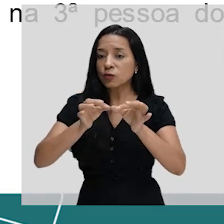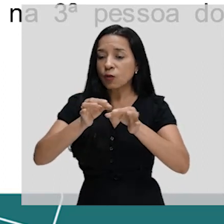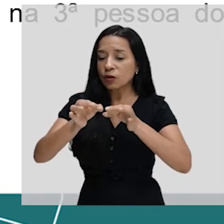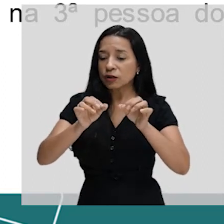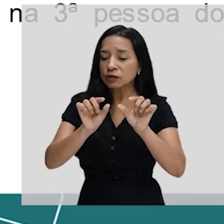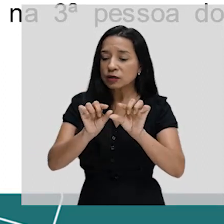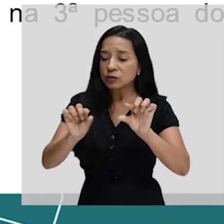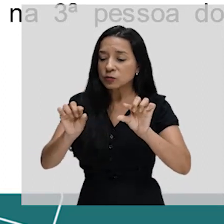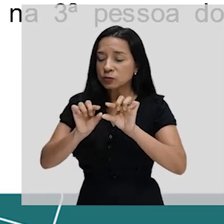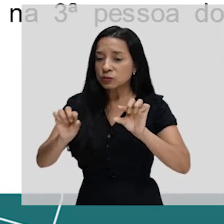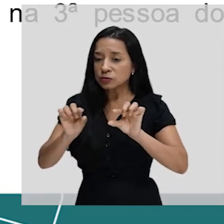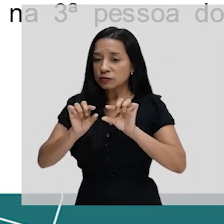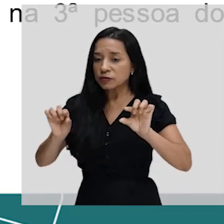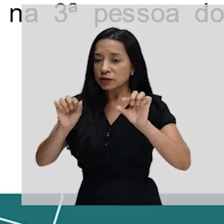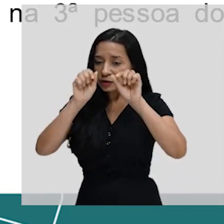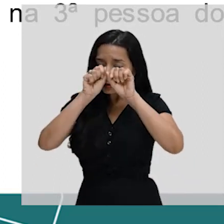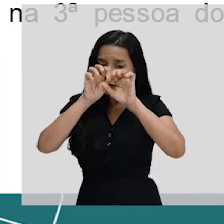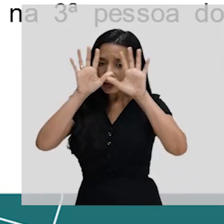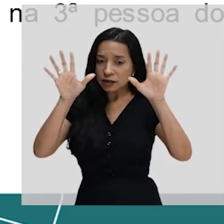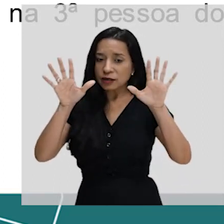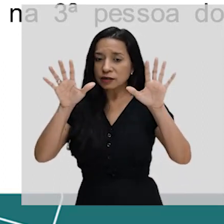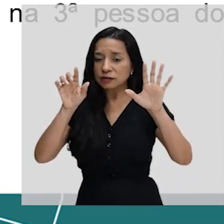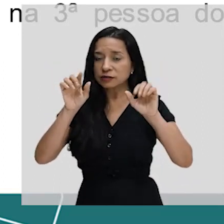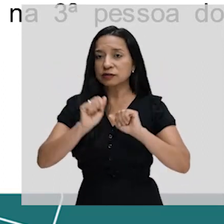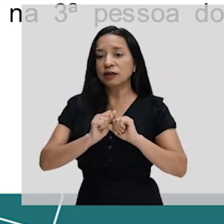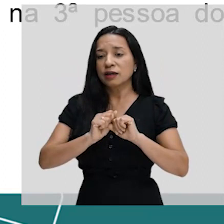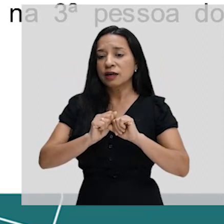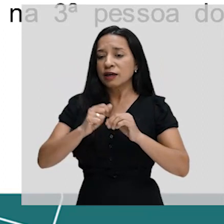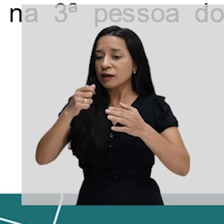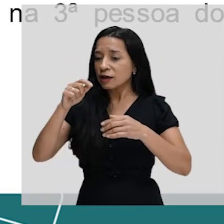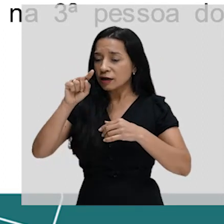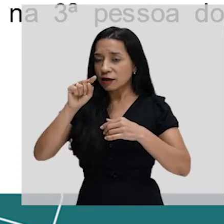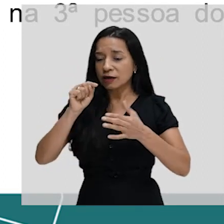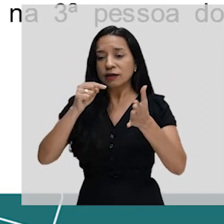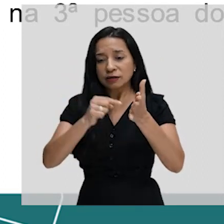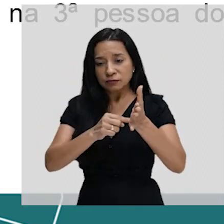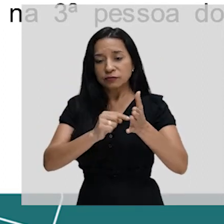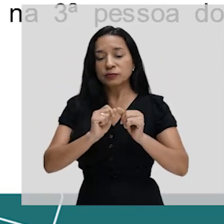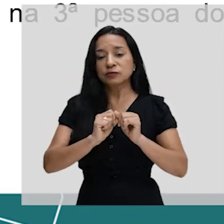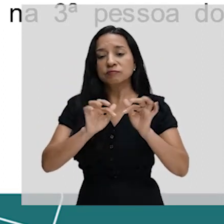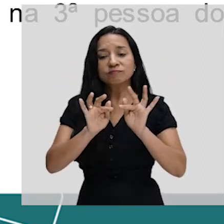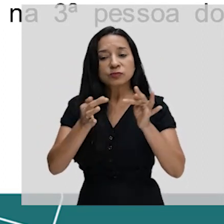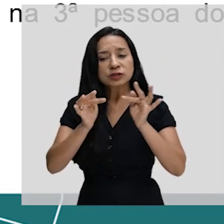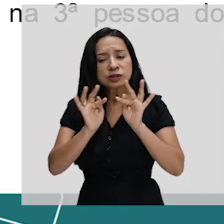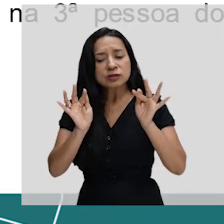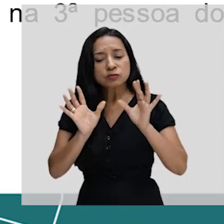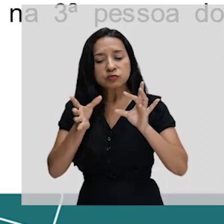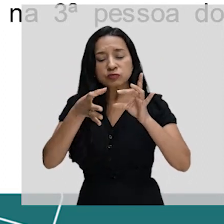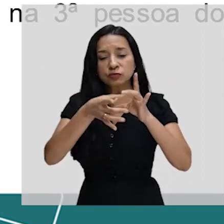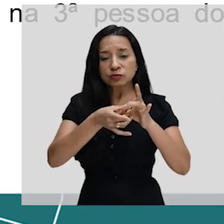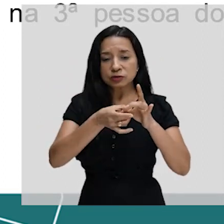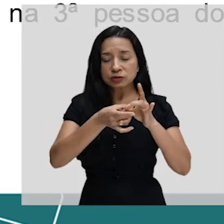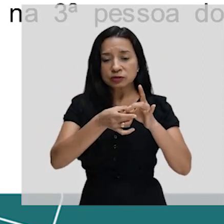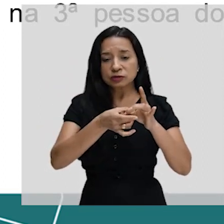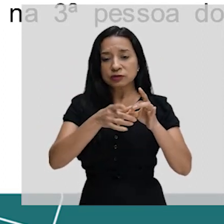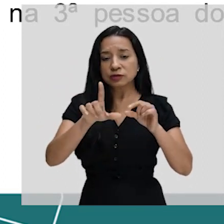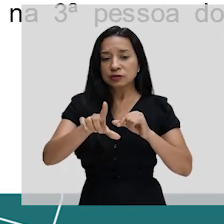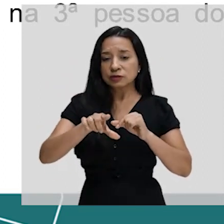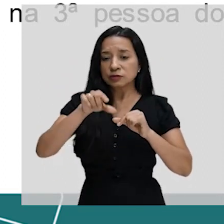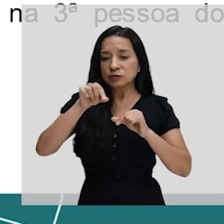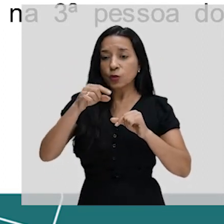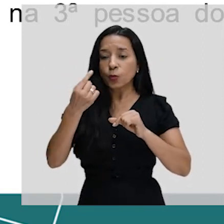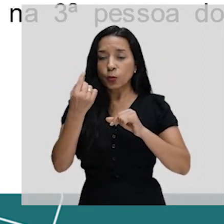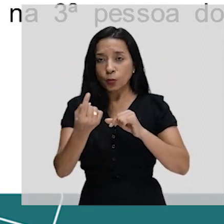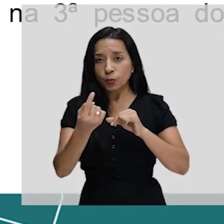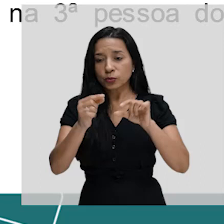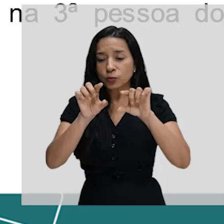concisas, frases, claro, afirmativas, simples e coerentes, de preferência em um